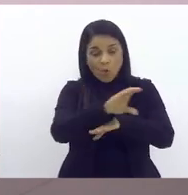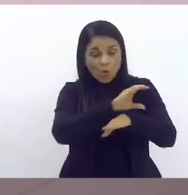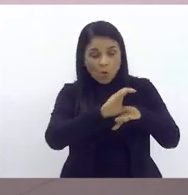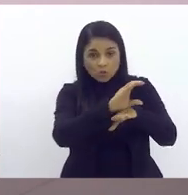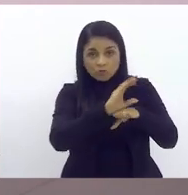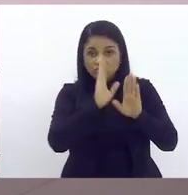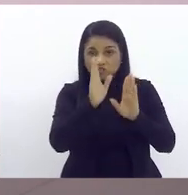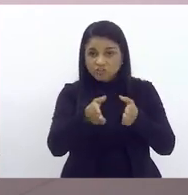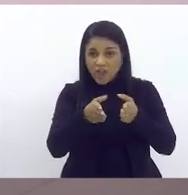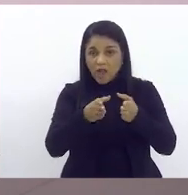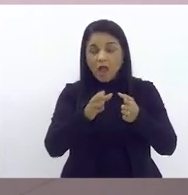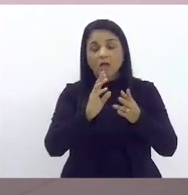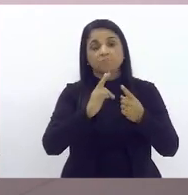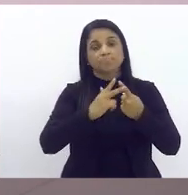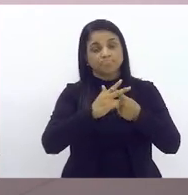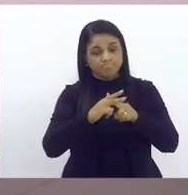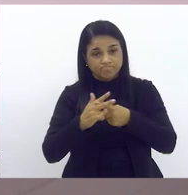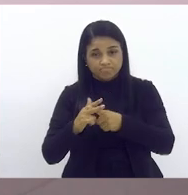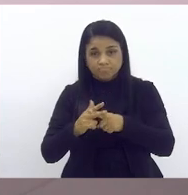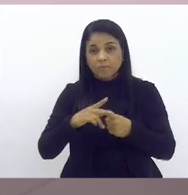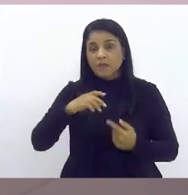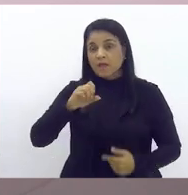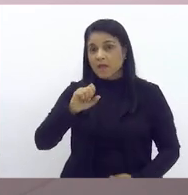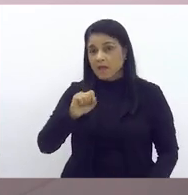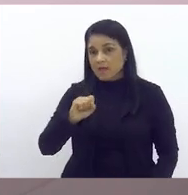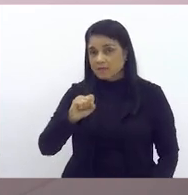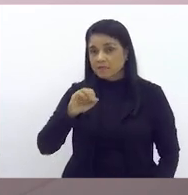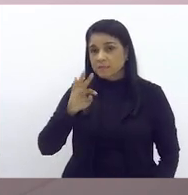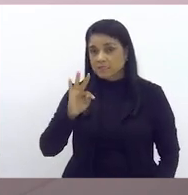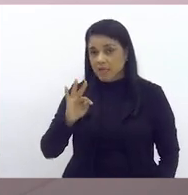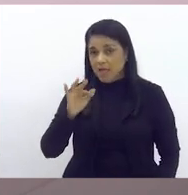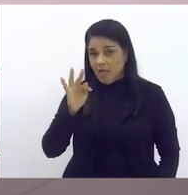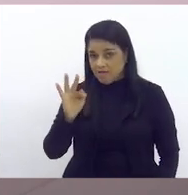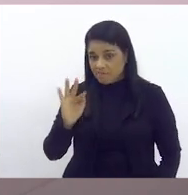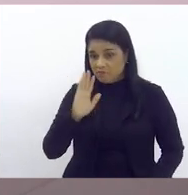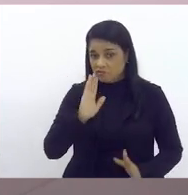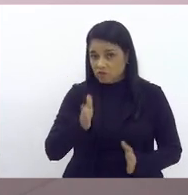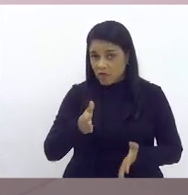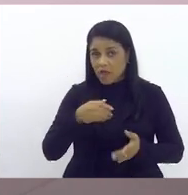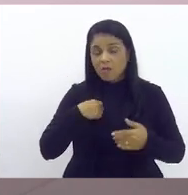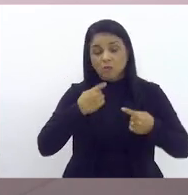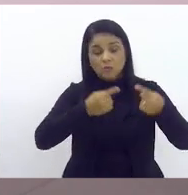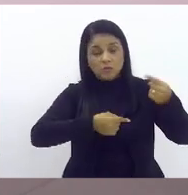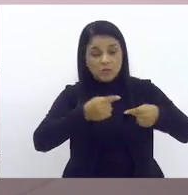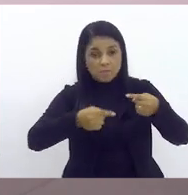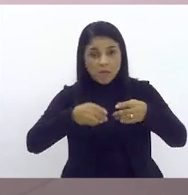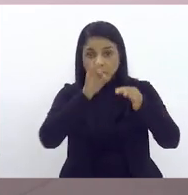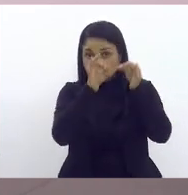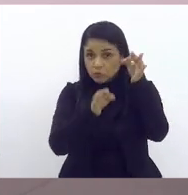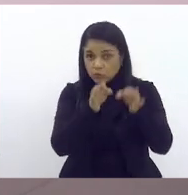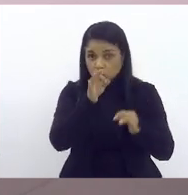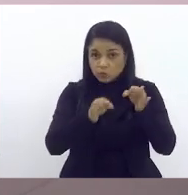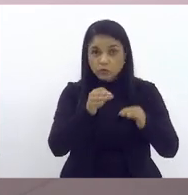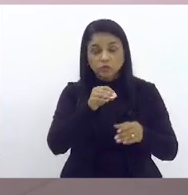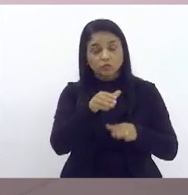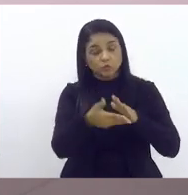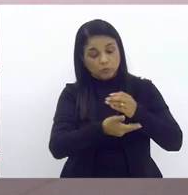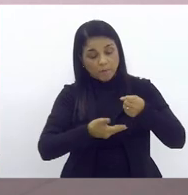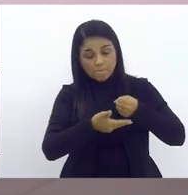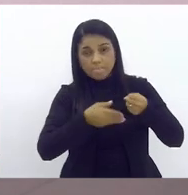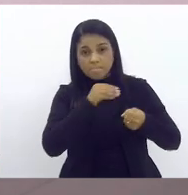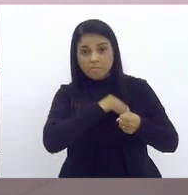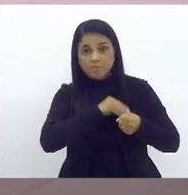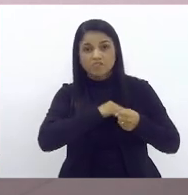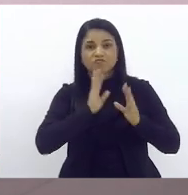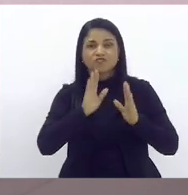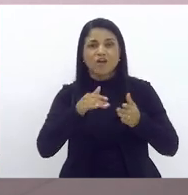lei já foi ratificada pelo STF. Então, eu acredito que o debate jurídico, né, do piso ele já está praticamente